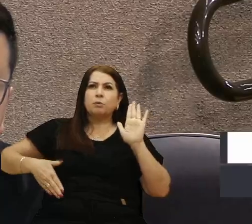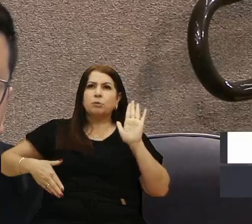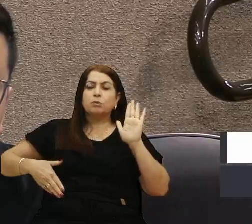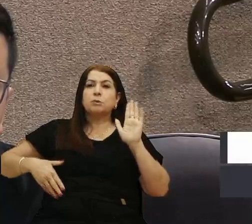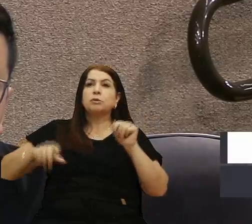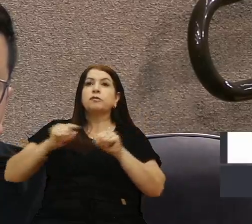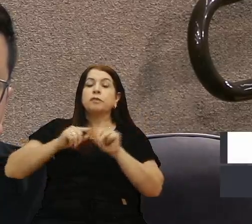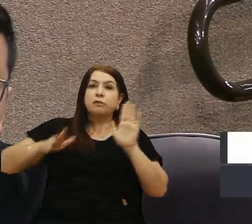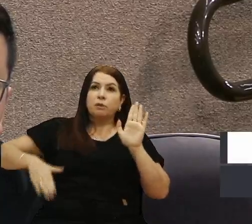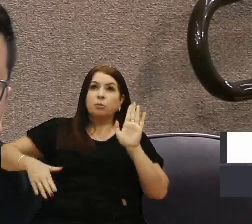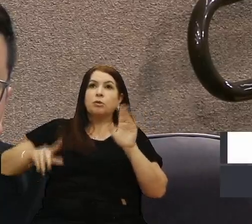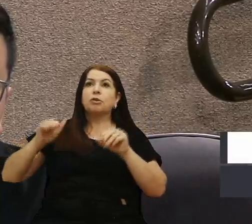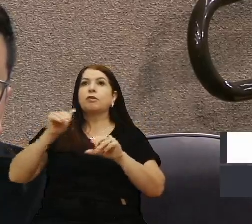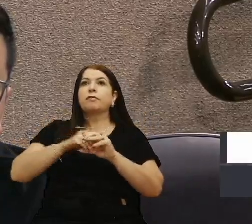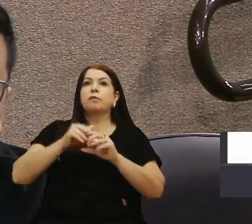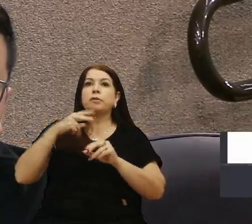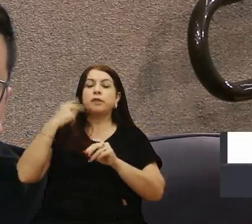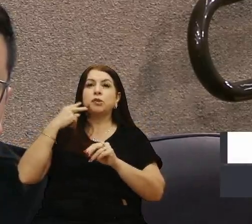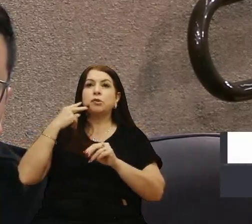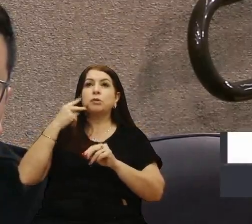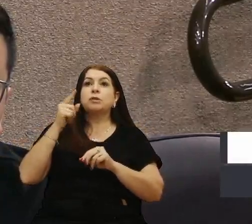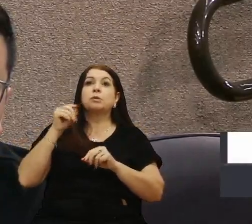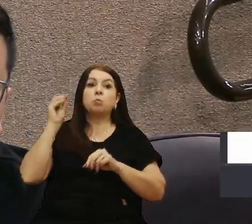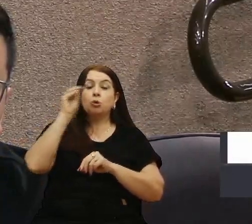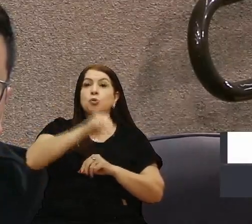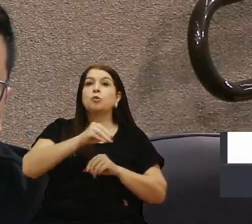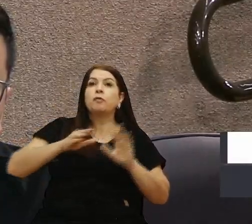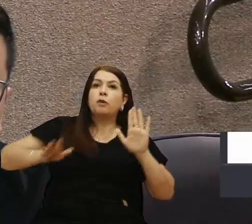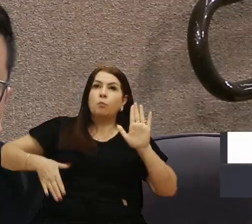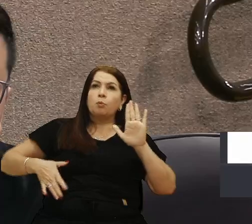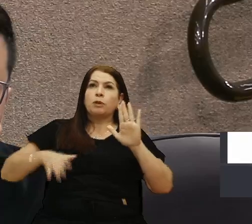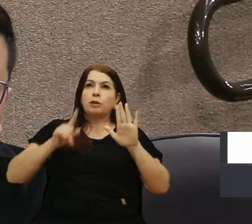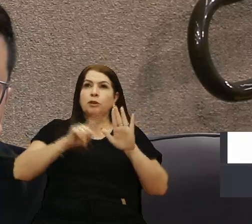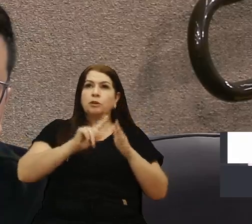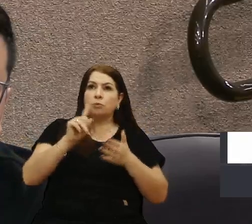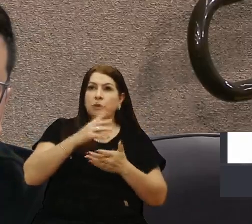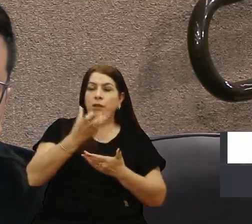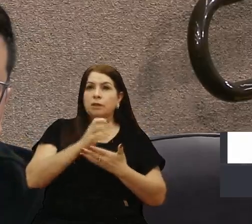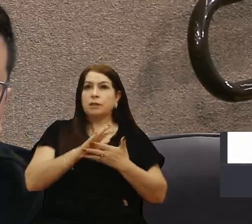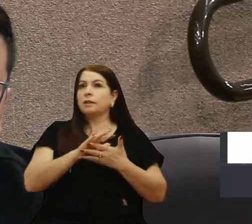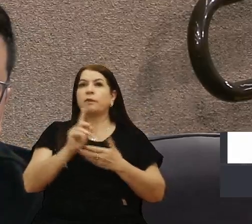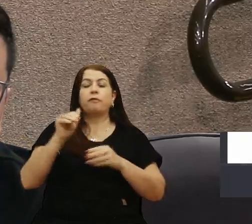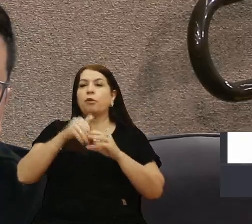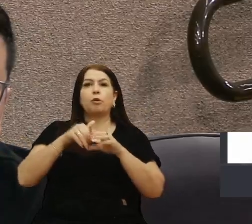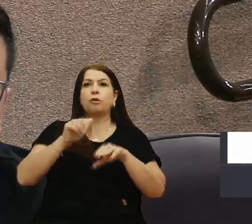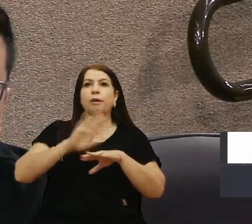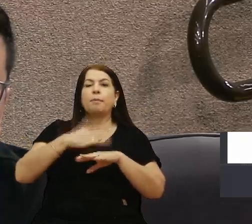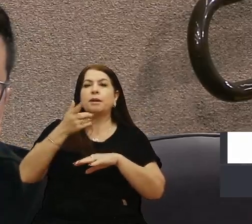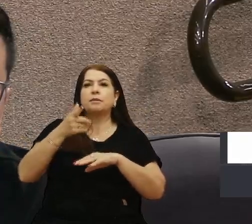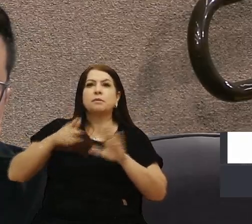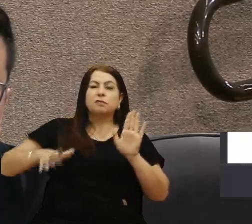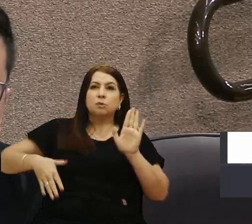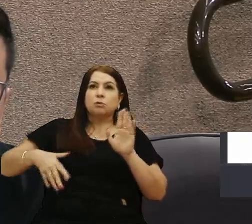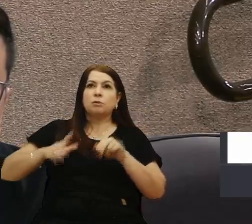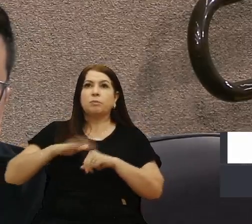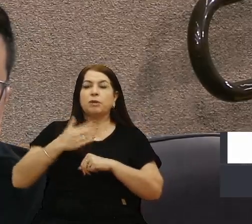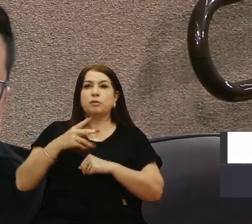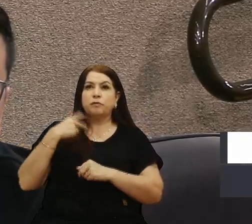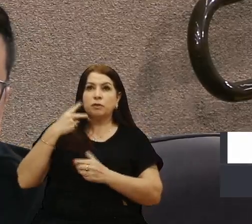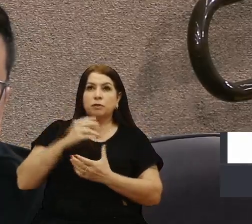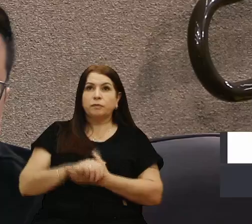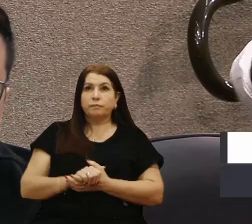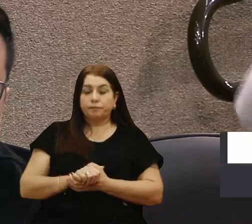tiver vagabundo, não vota no vereador. Se o vereador botou vagabundo e está deixando a desejar, não vota mais no vagabundo, não vota mais no